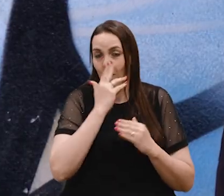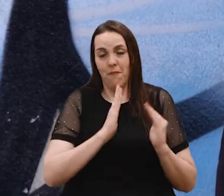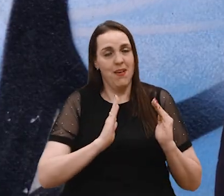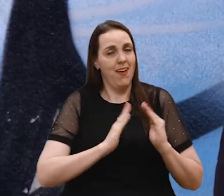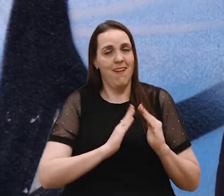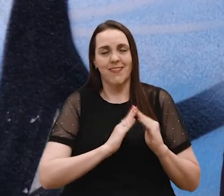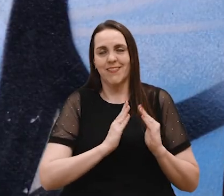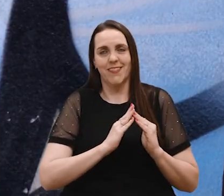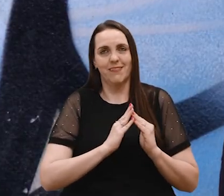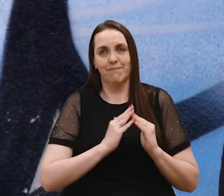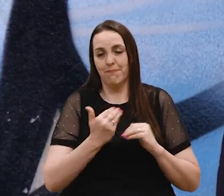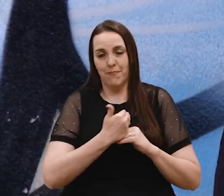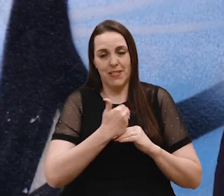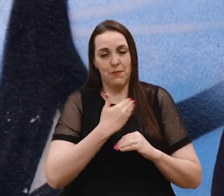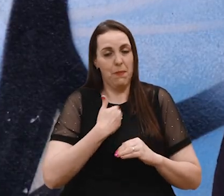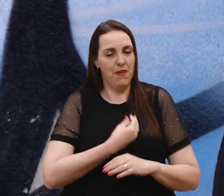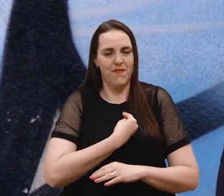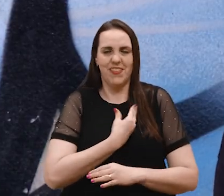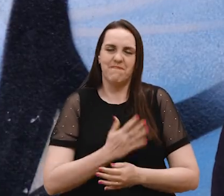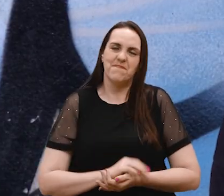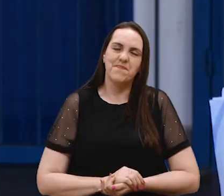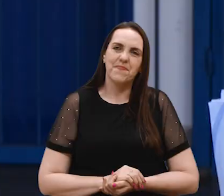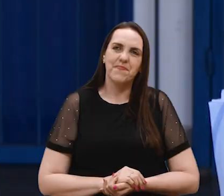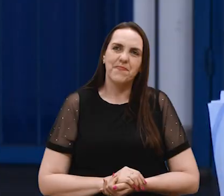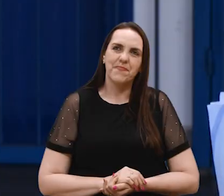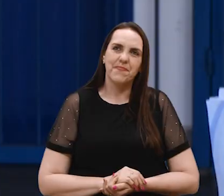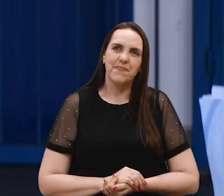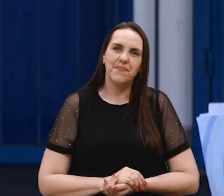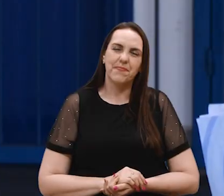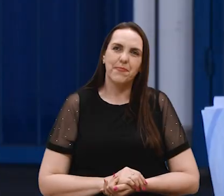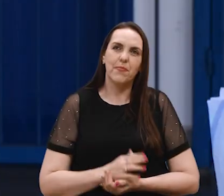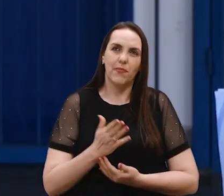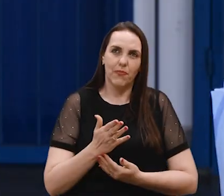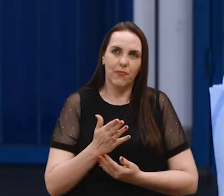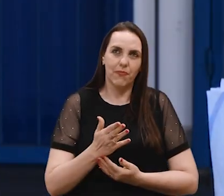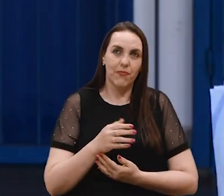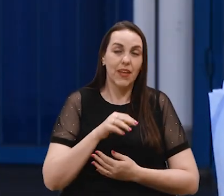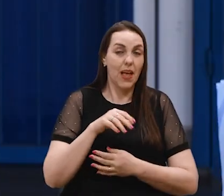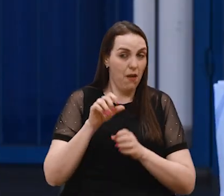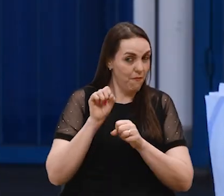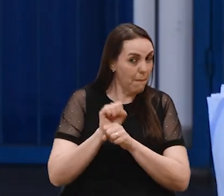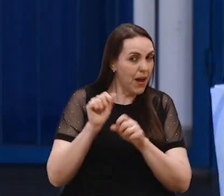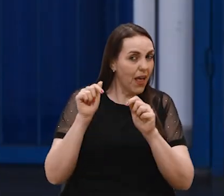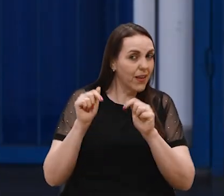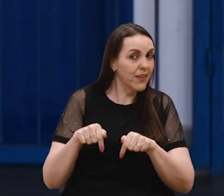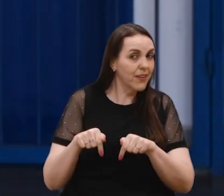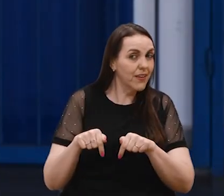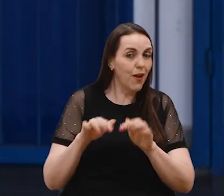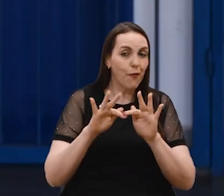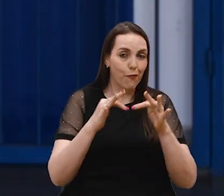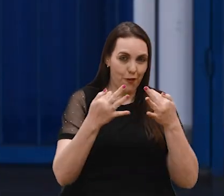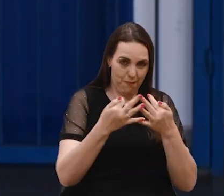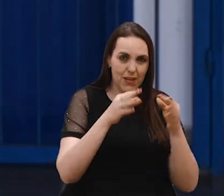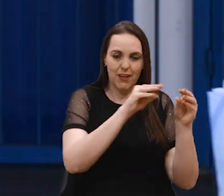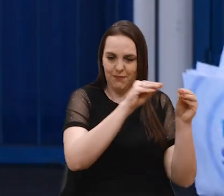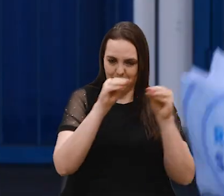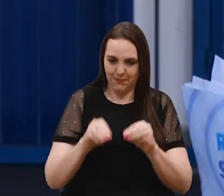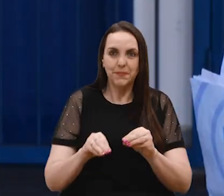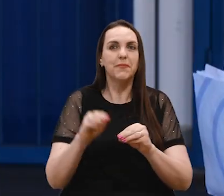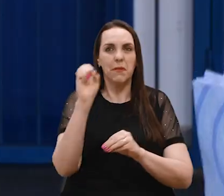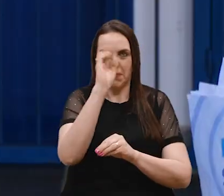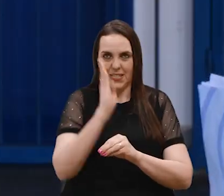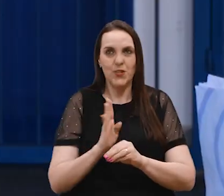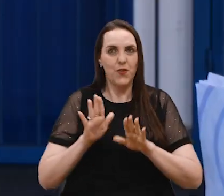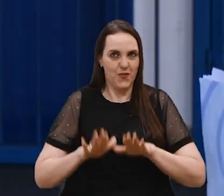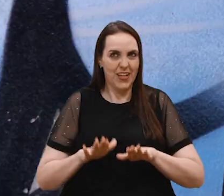e fazem parte de mim. Leides, a travessia para aqui? A família vai ficar no